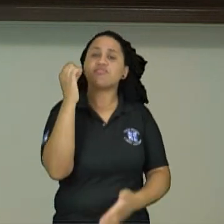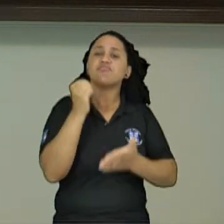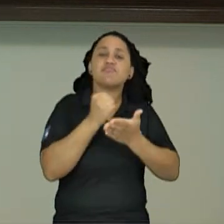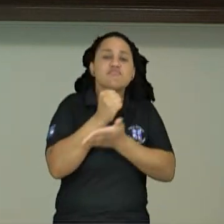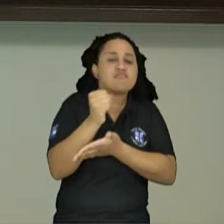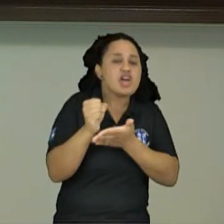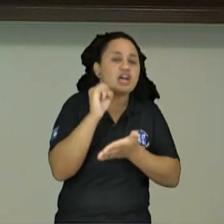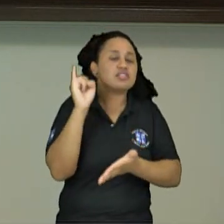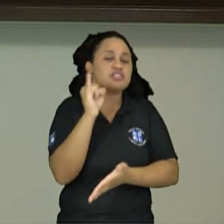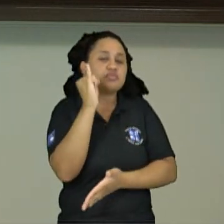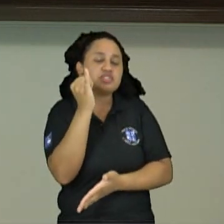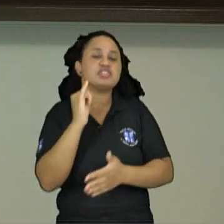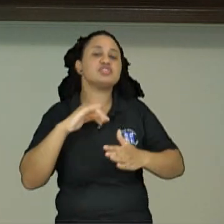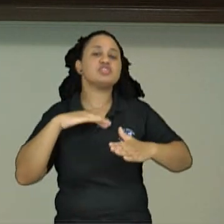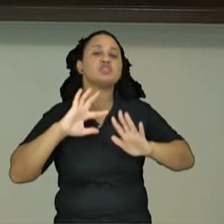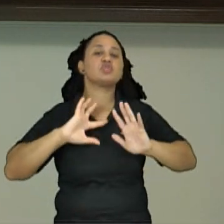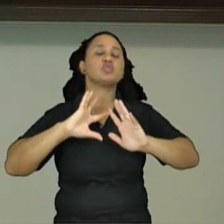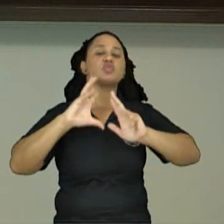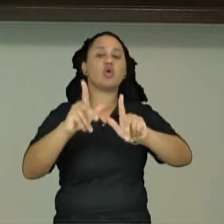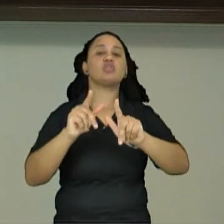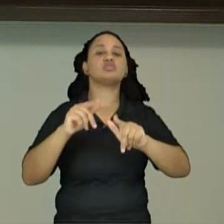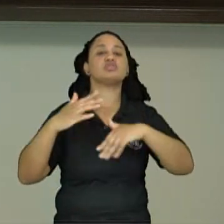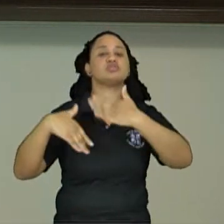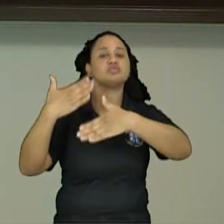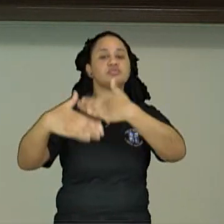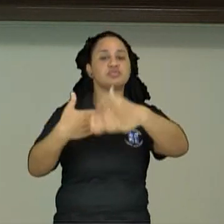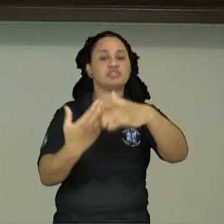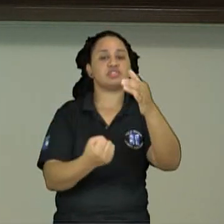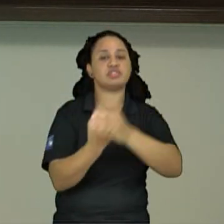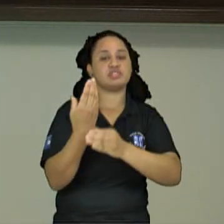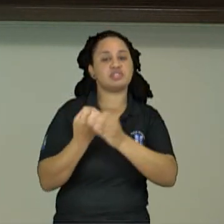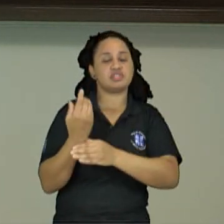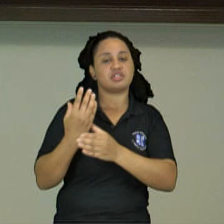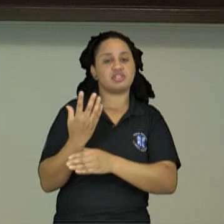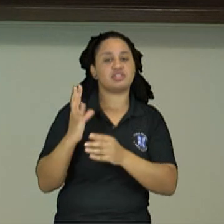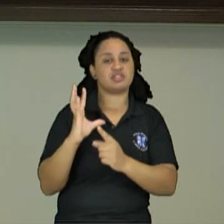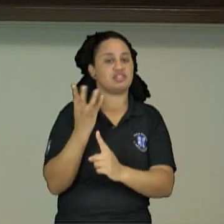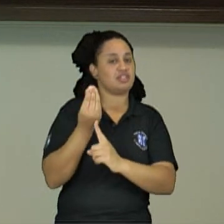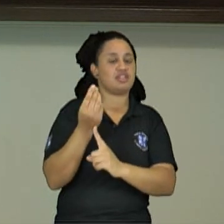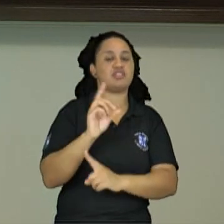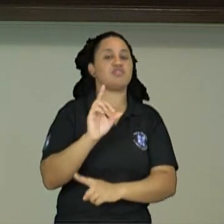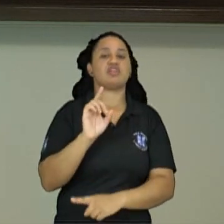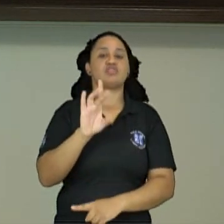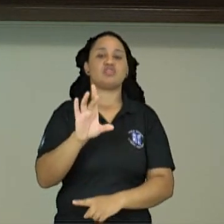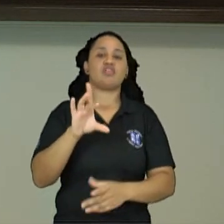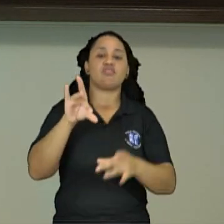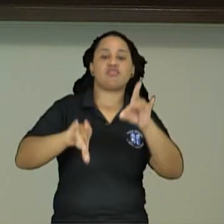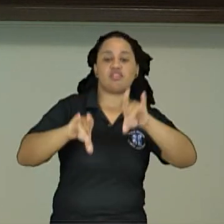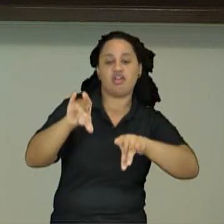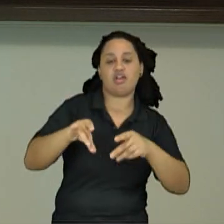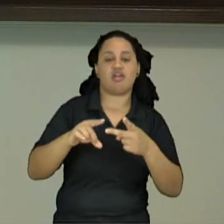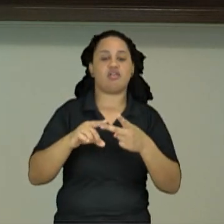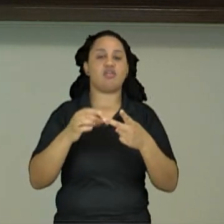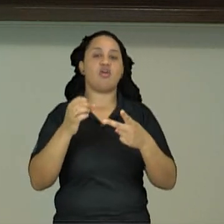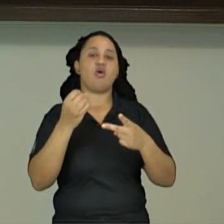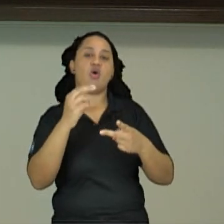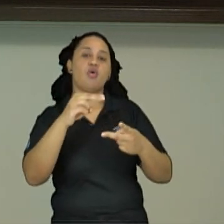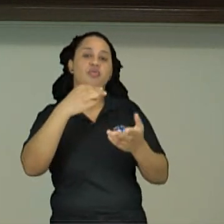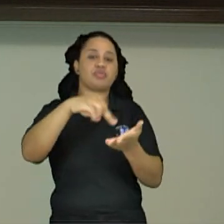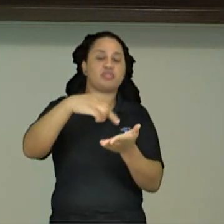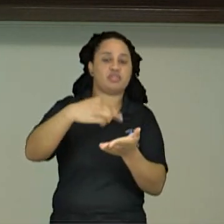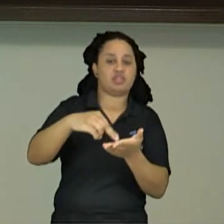em todos os processos da criação artística, não é mesmo? Não é só no teatro ou só na